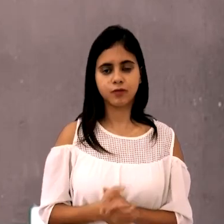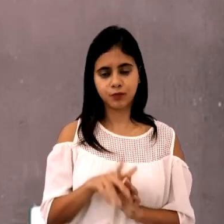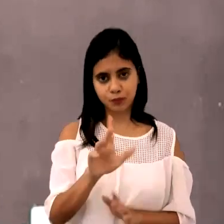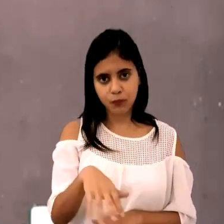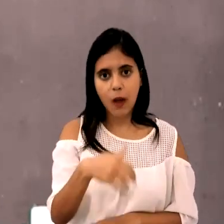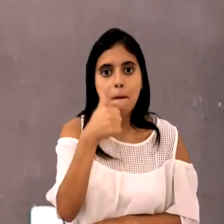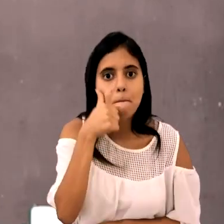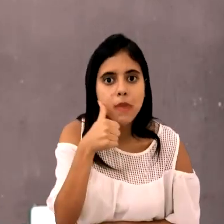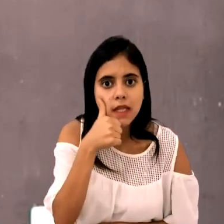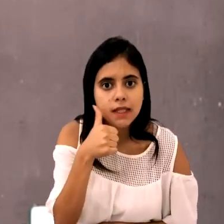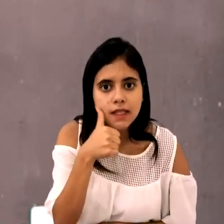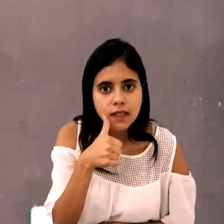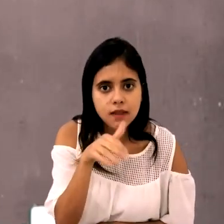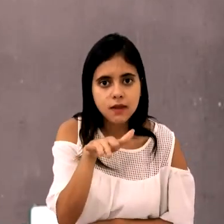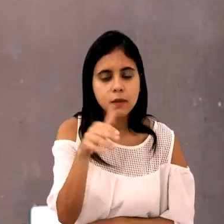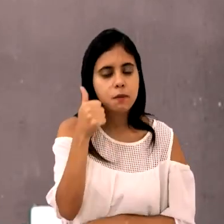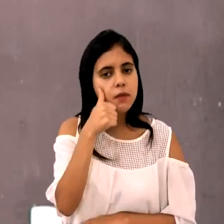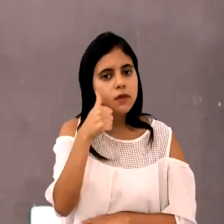Meninas,